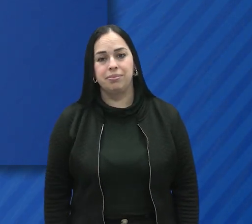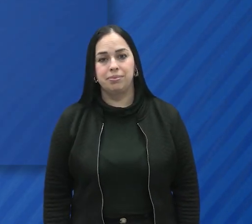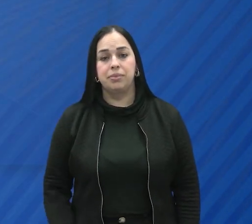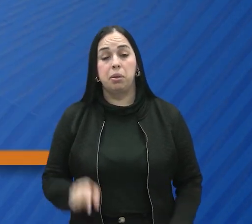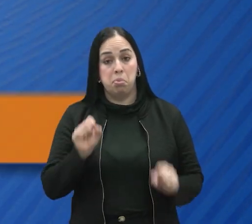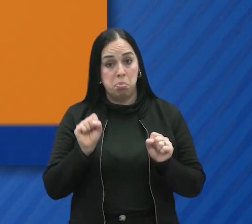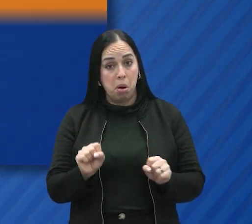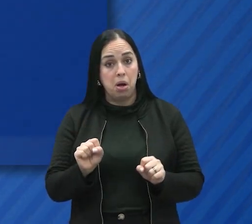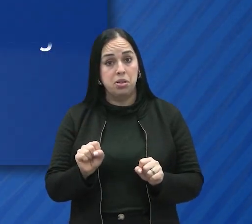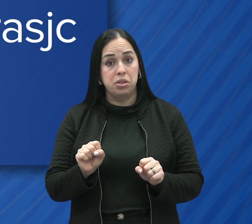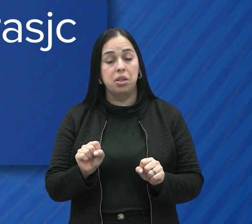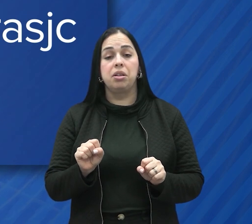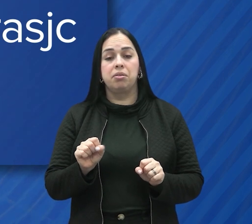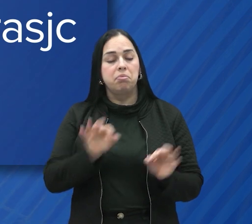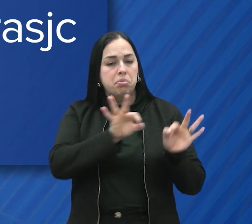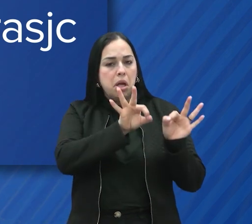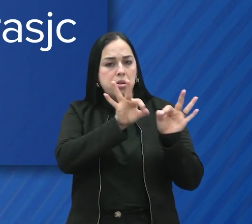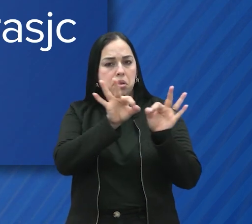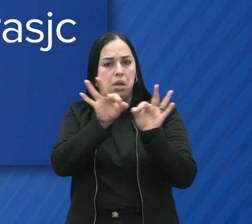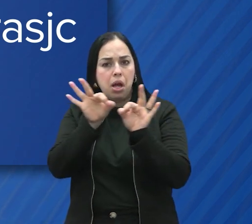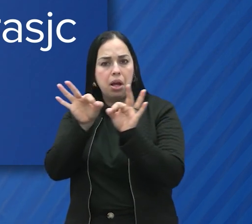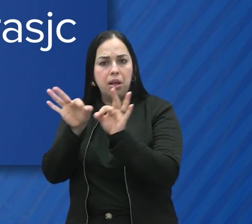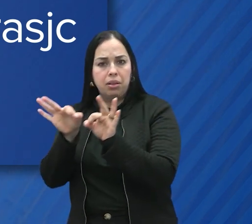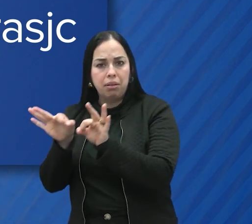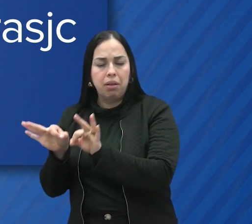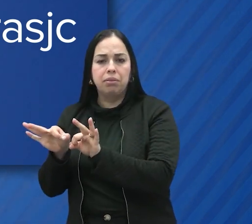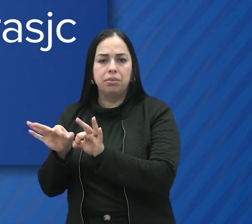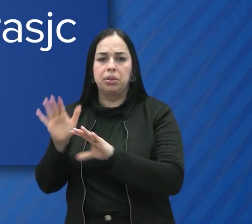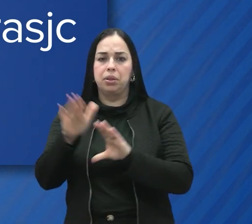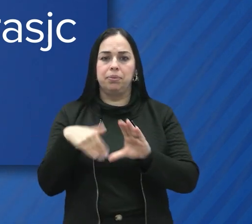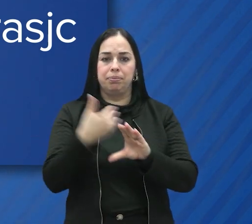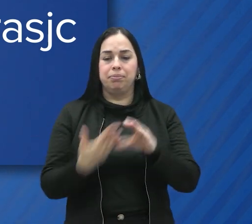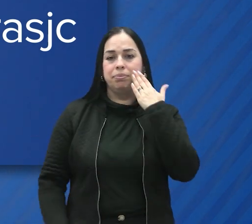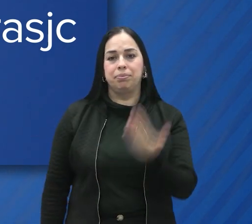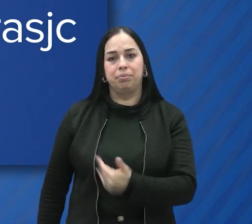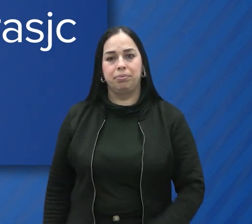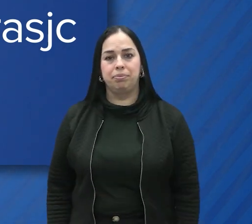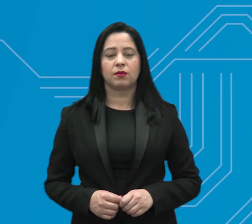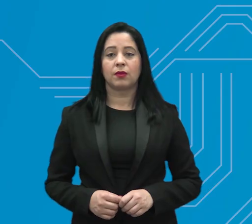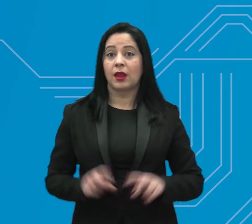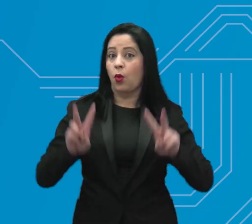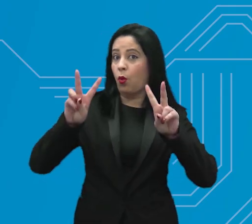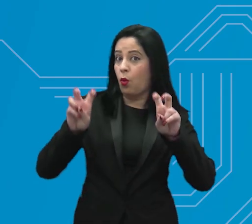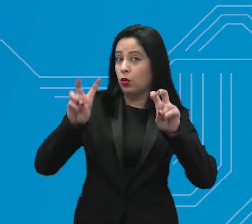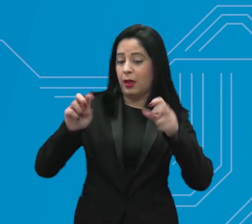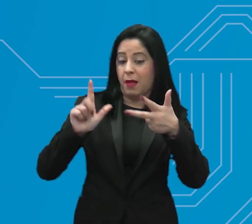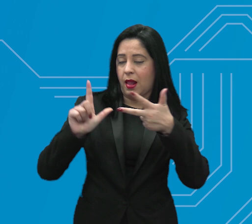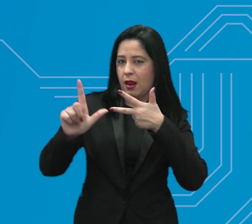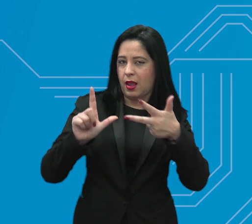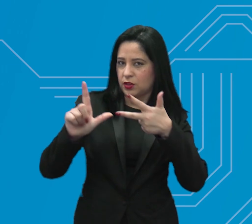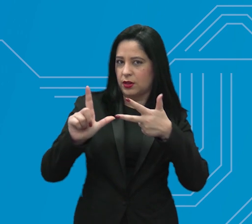tarde. Você pode acompanhar os trabalhos em plenário na íntegra no nosso canal do YouTube. Seguimos no